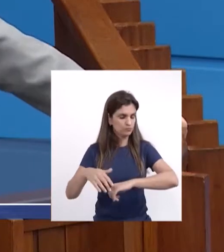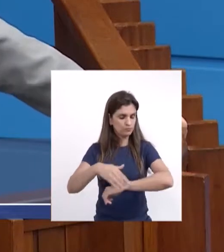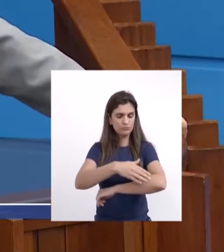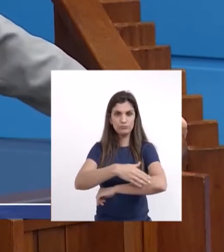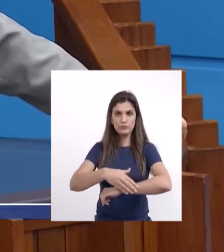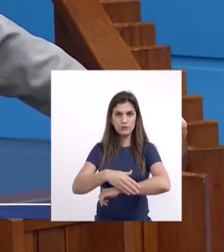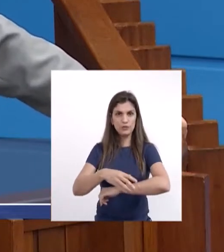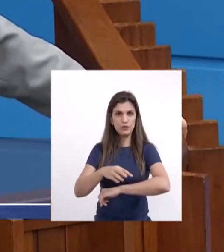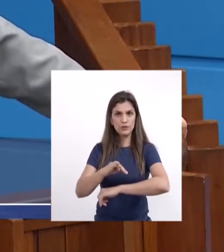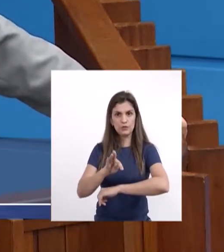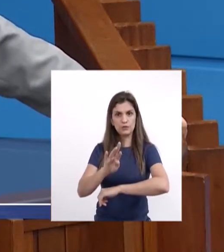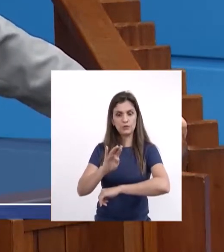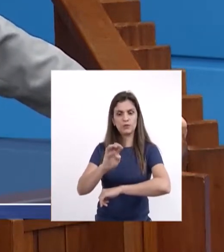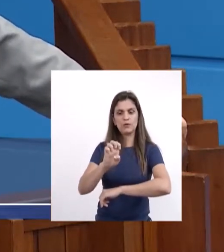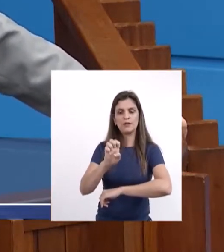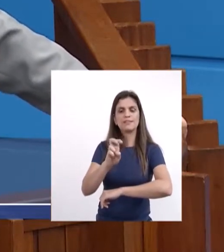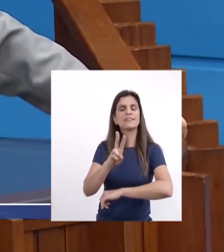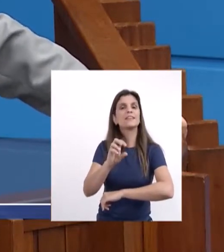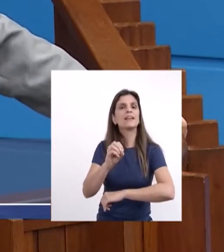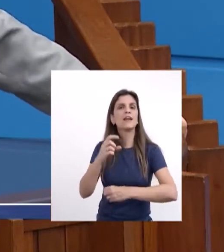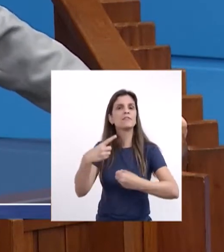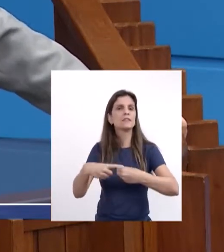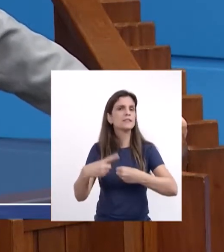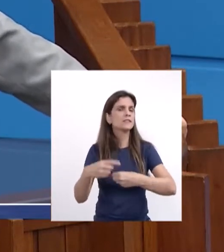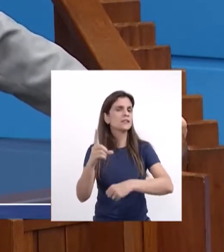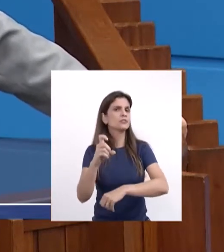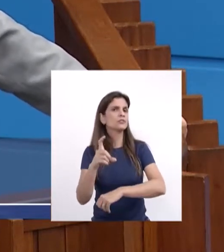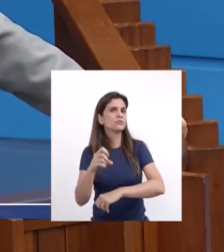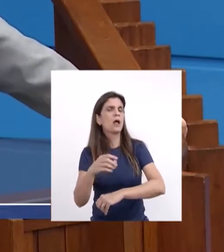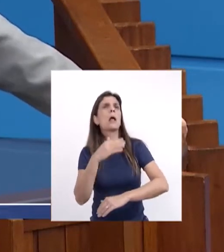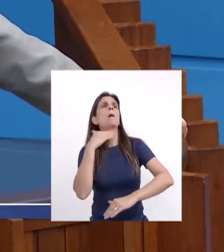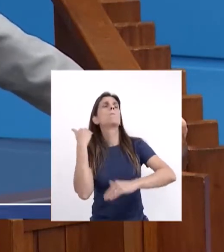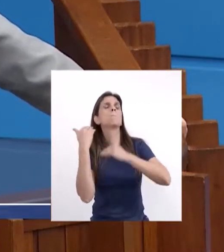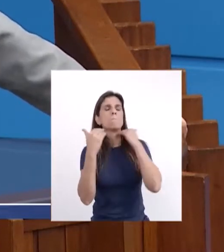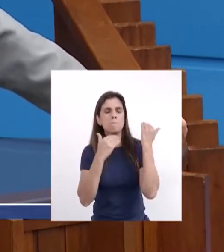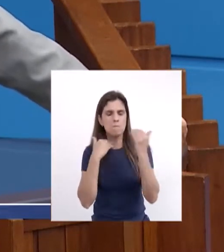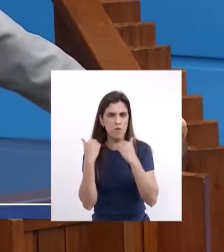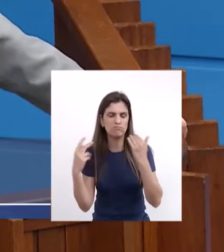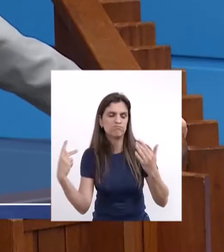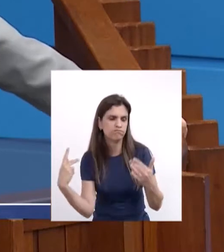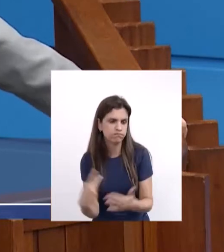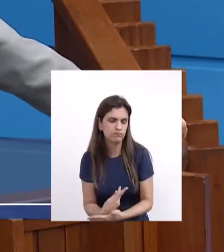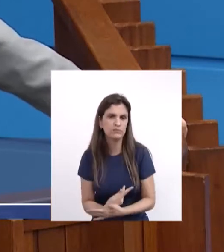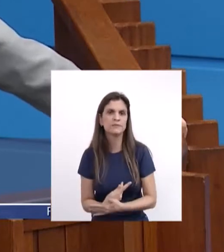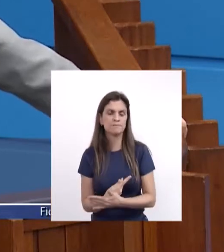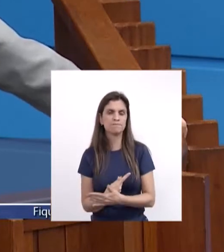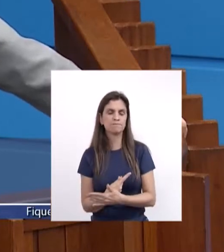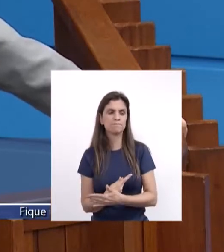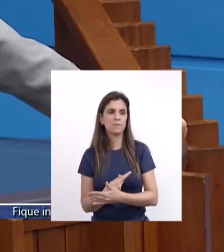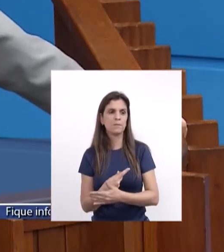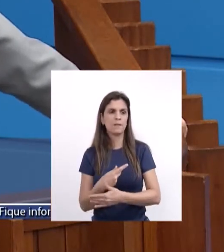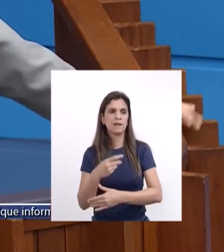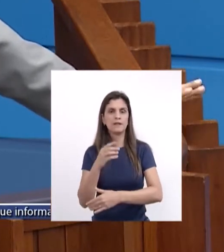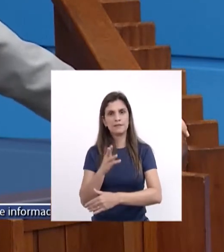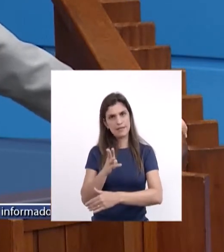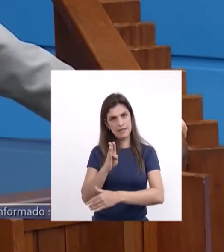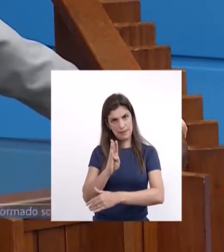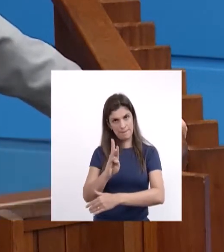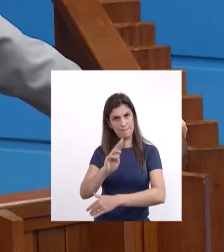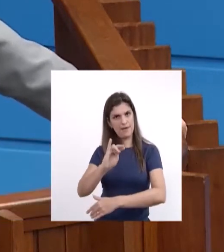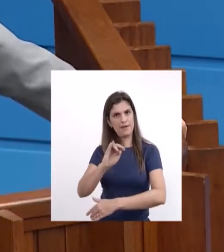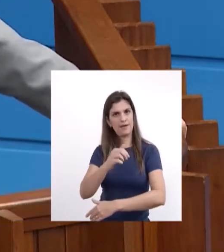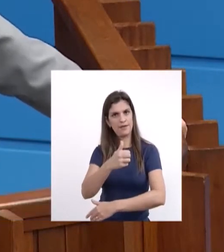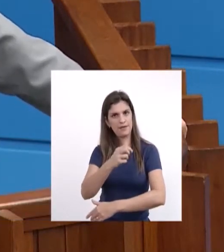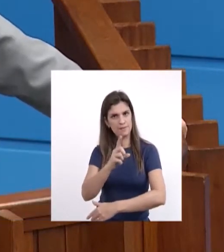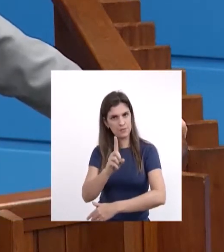do DOF em Dourados. Nós temos as mortes no cruzamento da BR-163, lá no